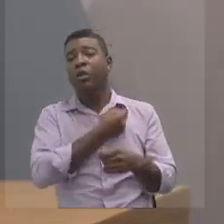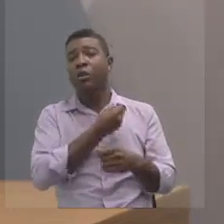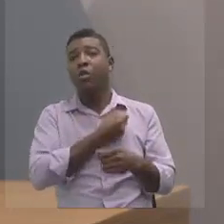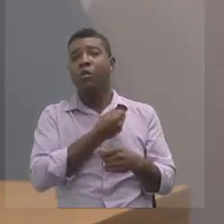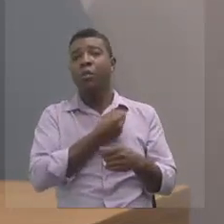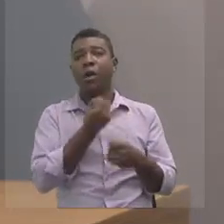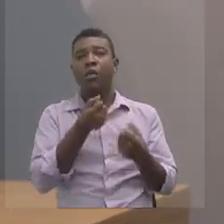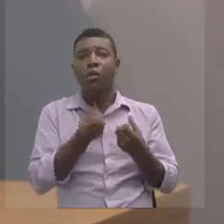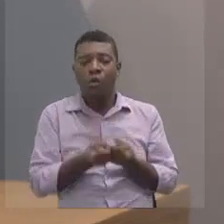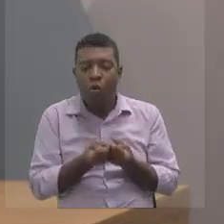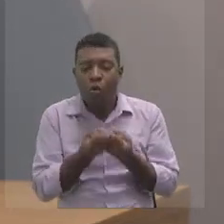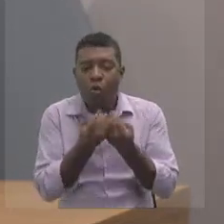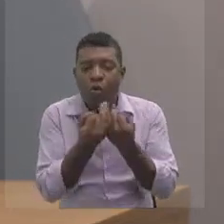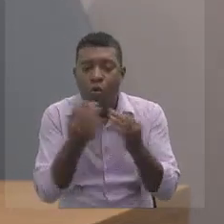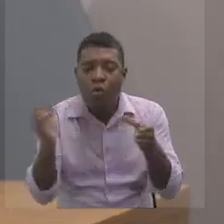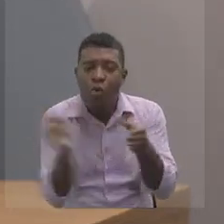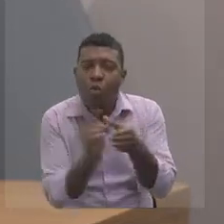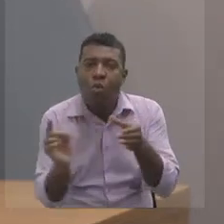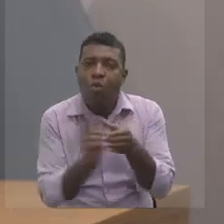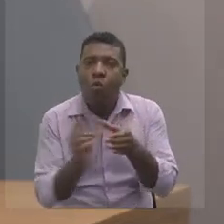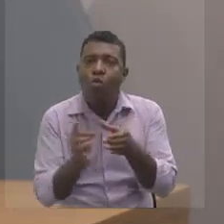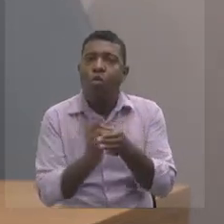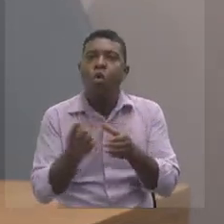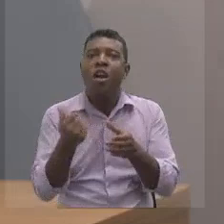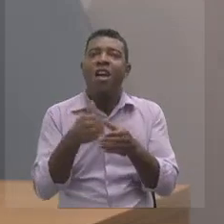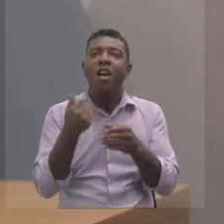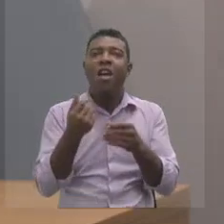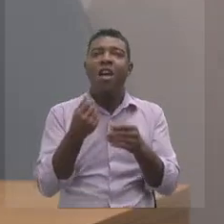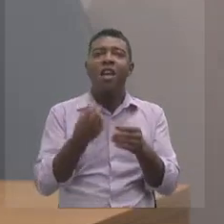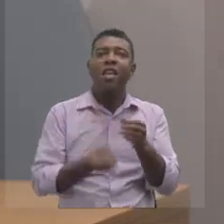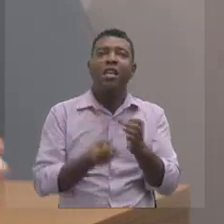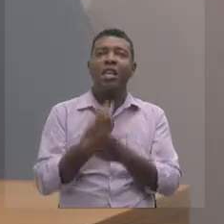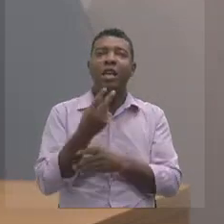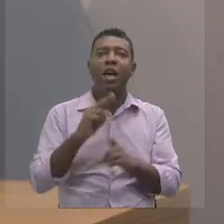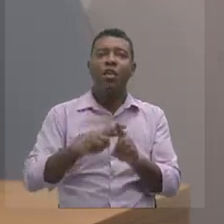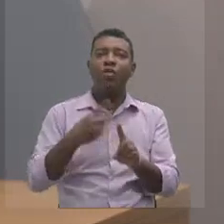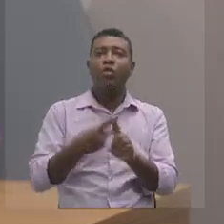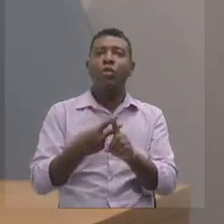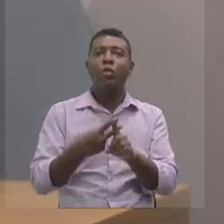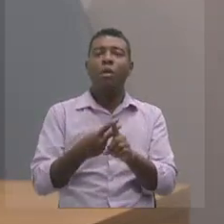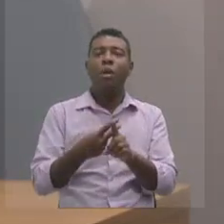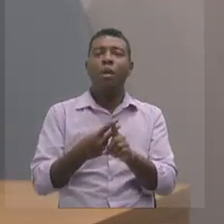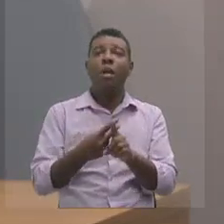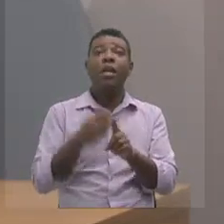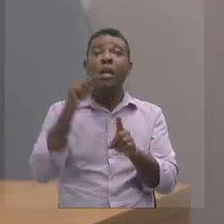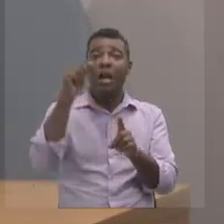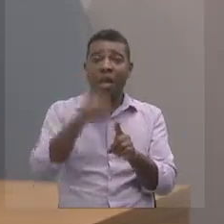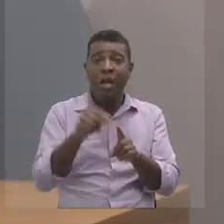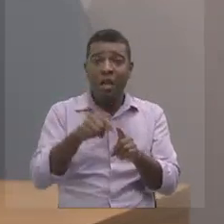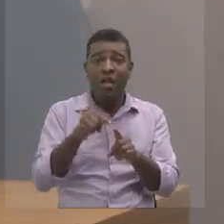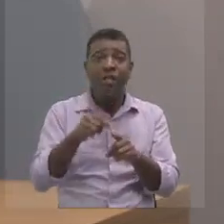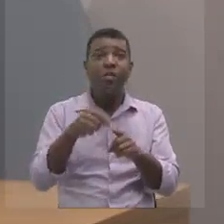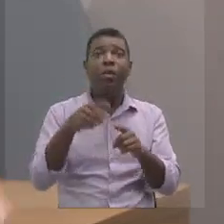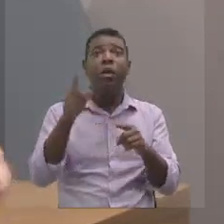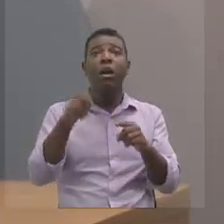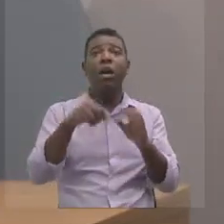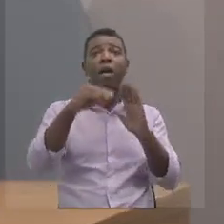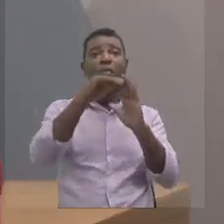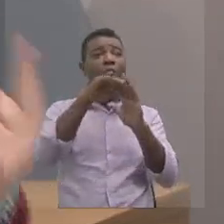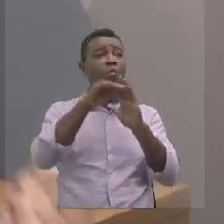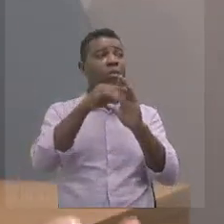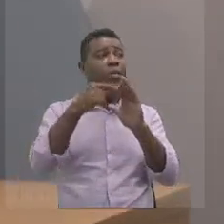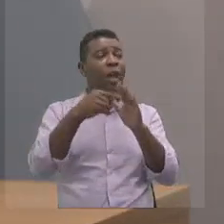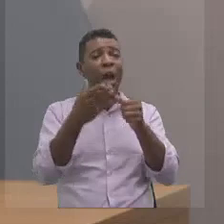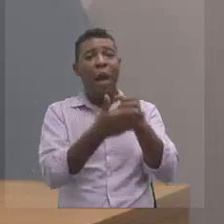contados em duplicidade criando uma receita fictícia que foi o parâmetro para privatização quanto mais